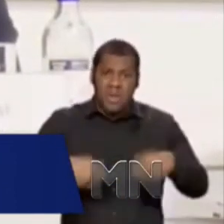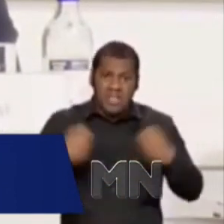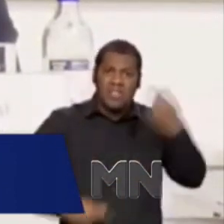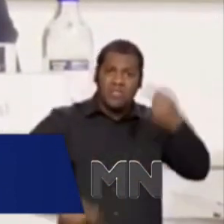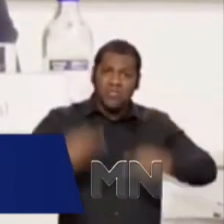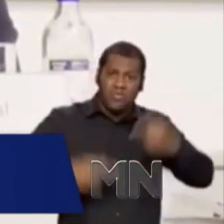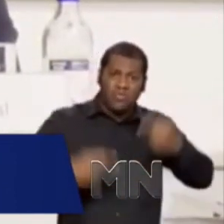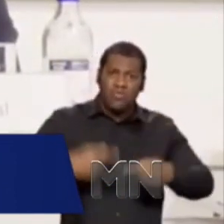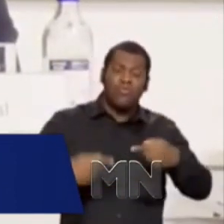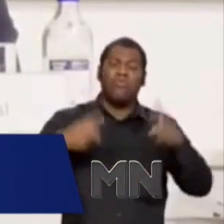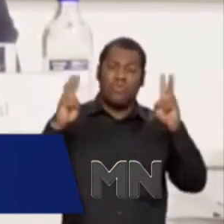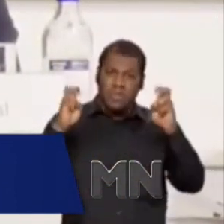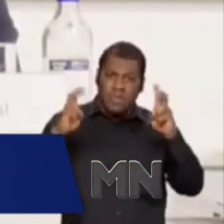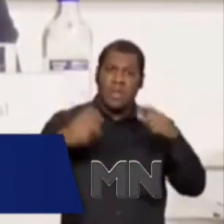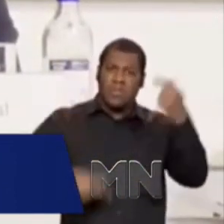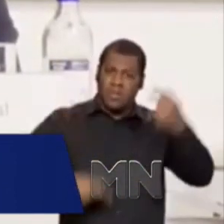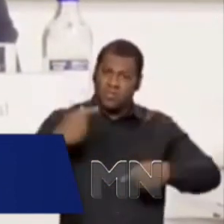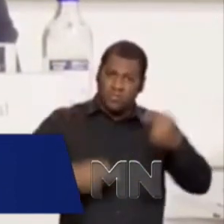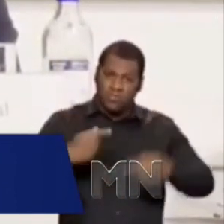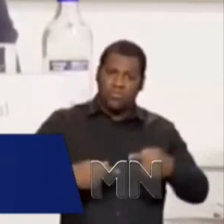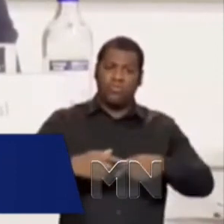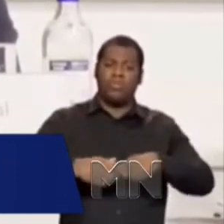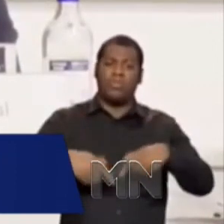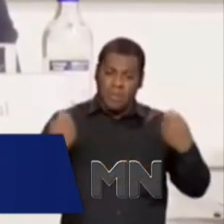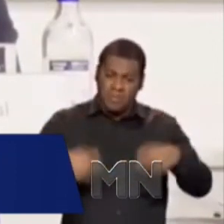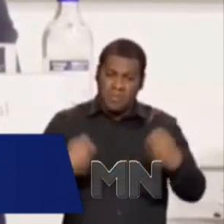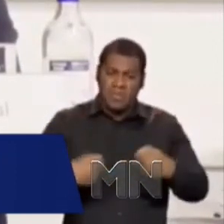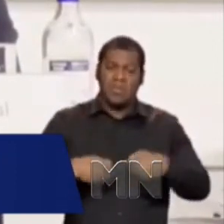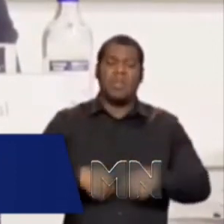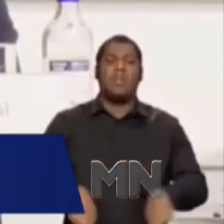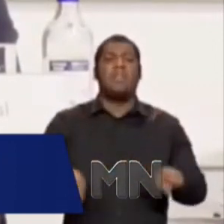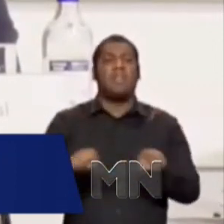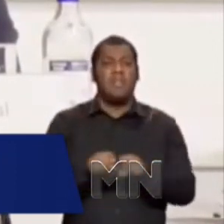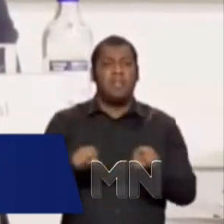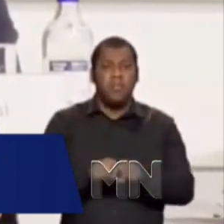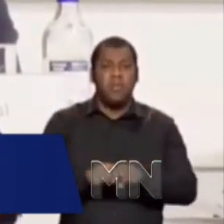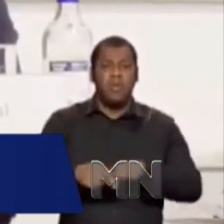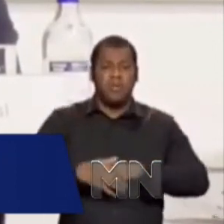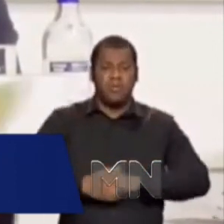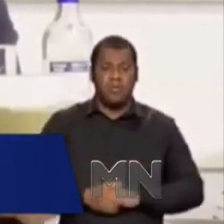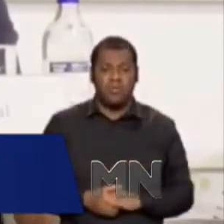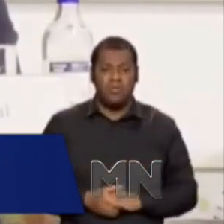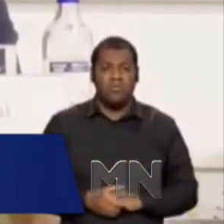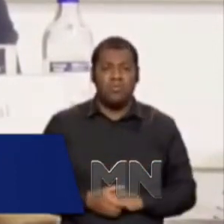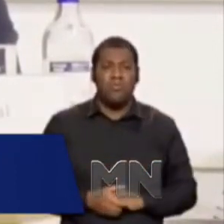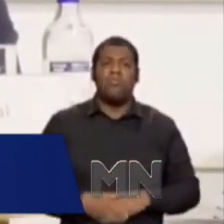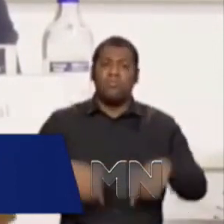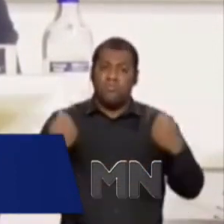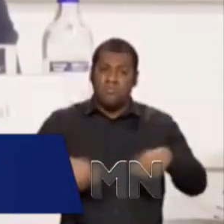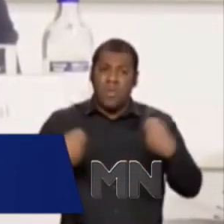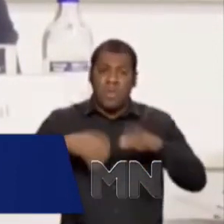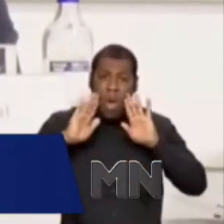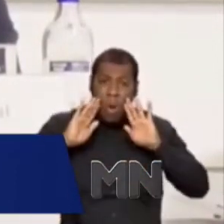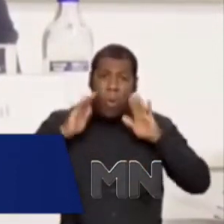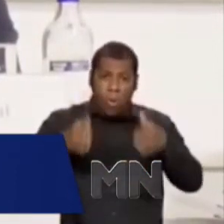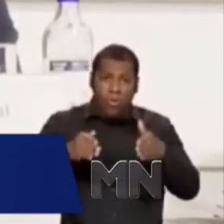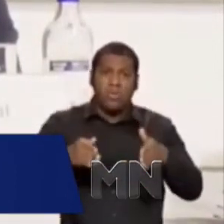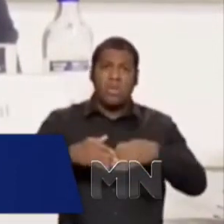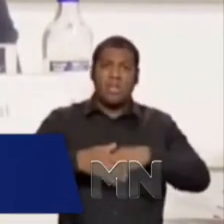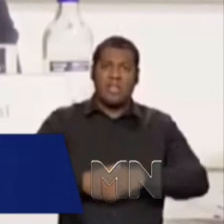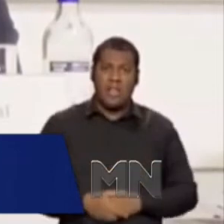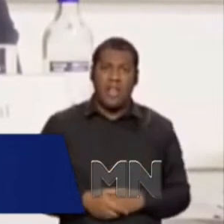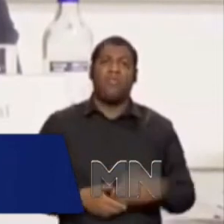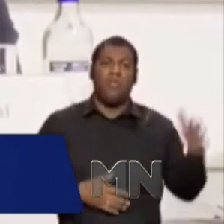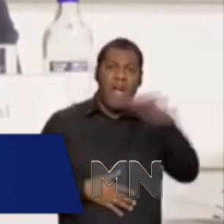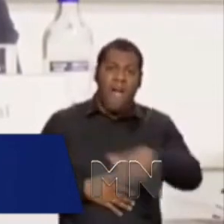para os países pobres, mas quase assim como for lá mandar. O Lula disse que o que os países em desenvolvimento precisam é de investimento